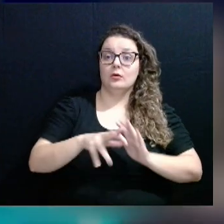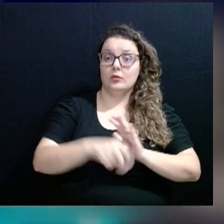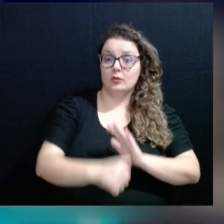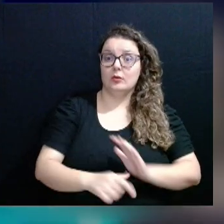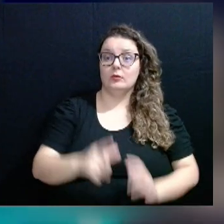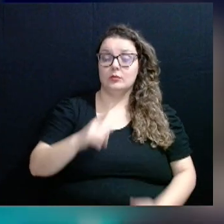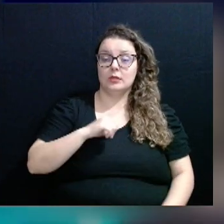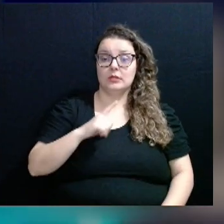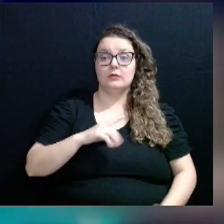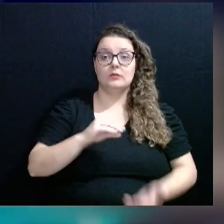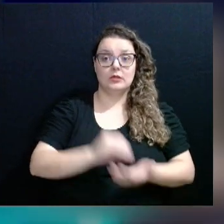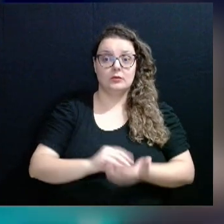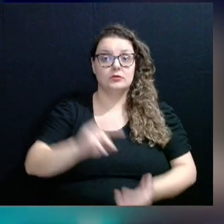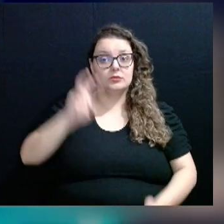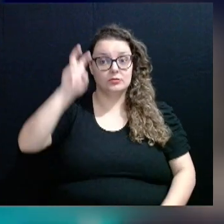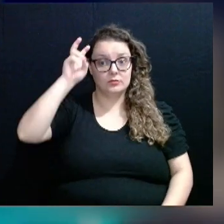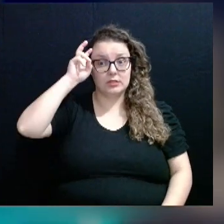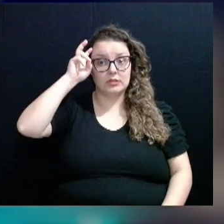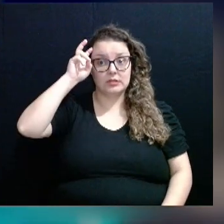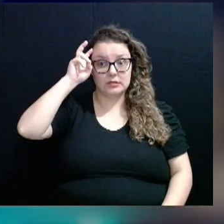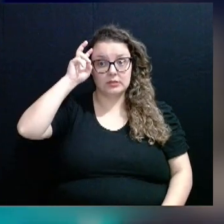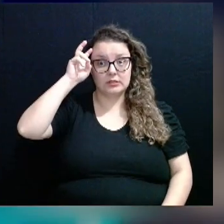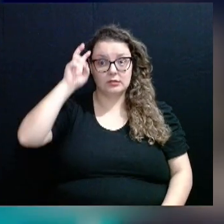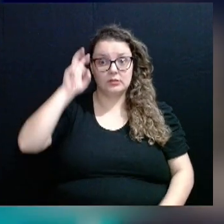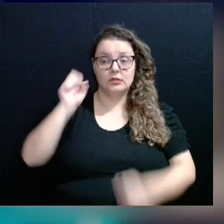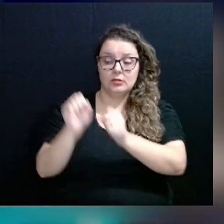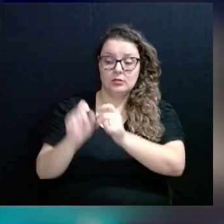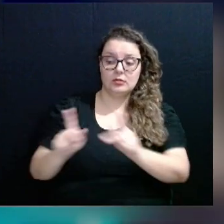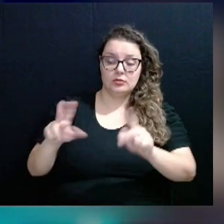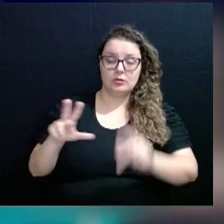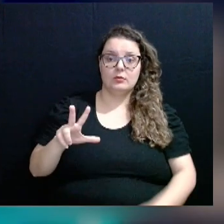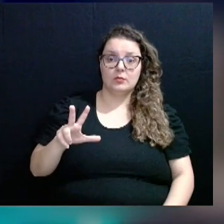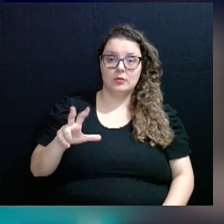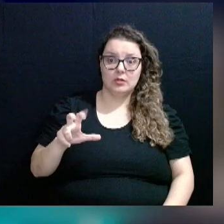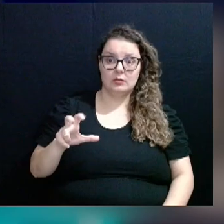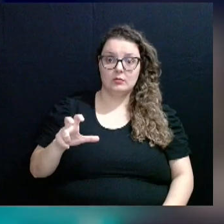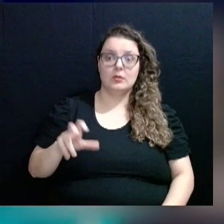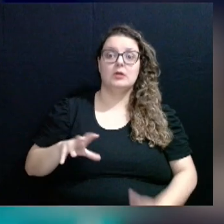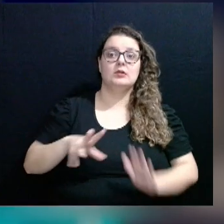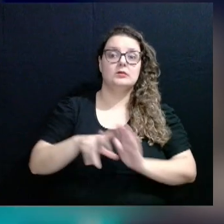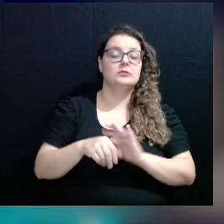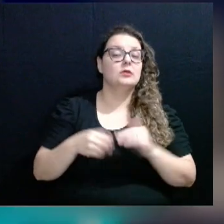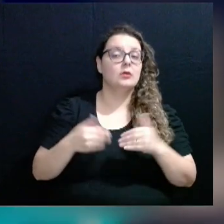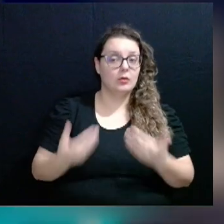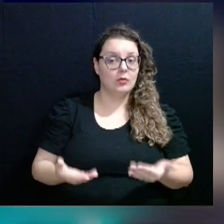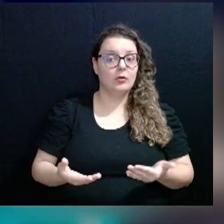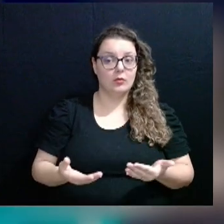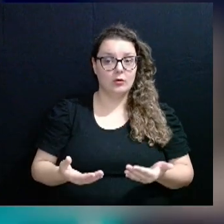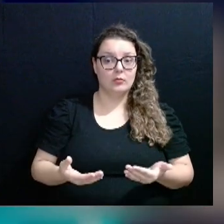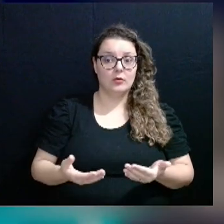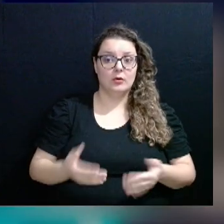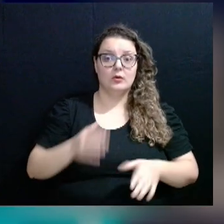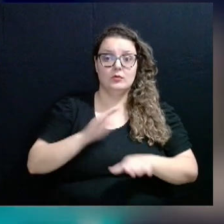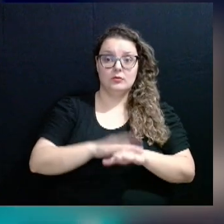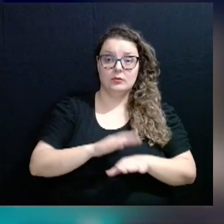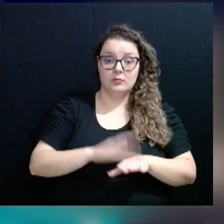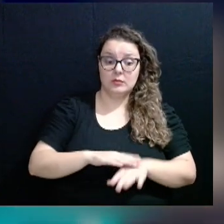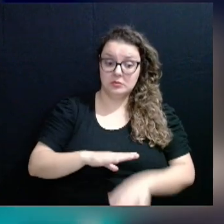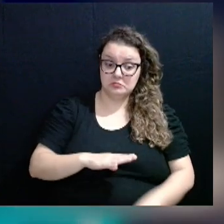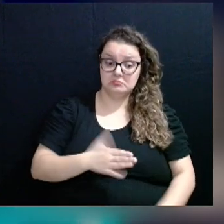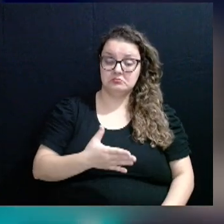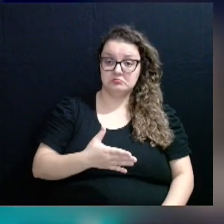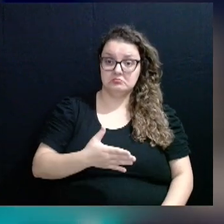quinta-feira e no Shopping Iguatemi. Esse roubo foi uma ação ousada, pelo dia,